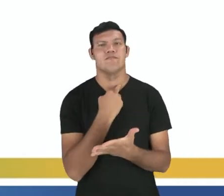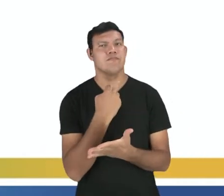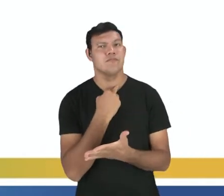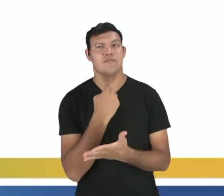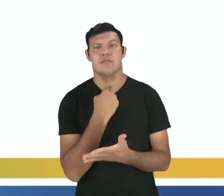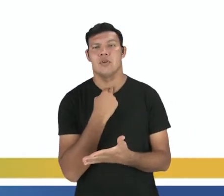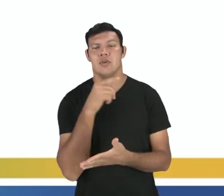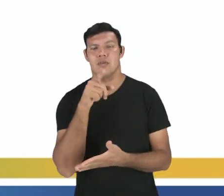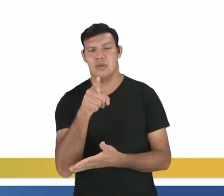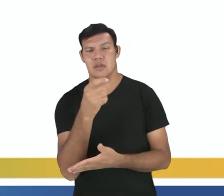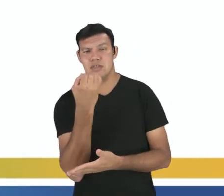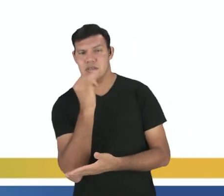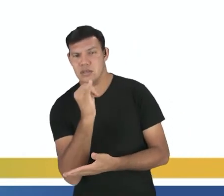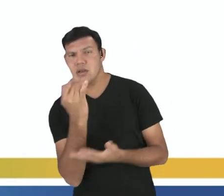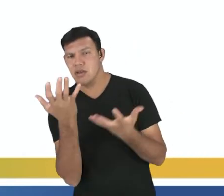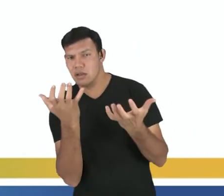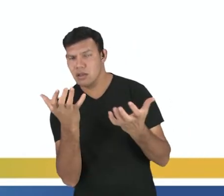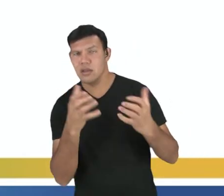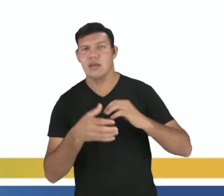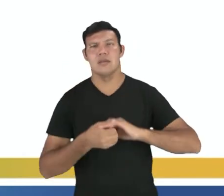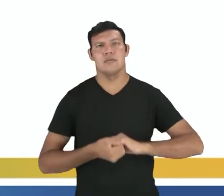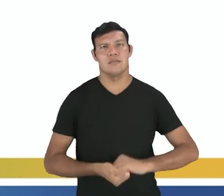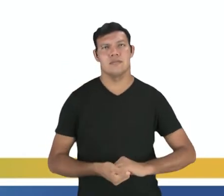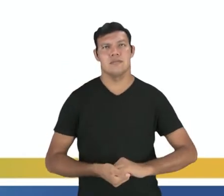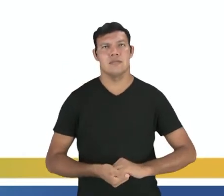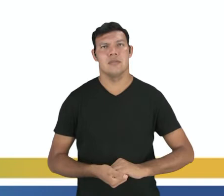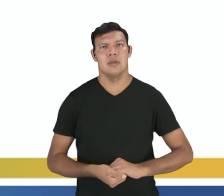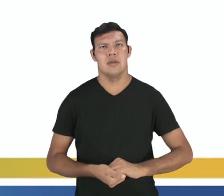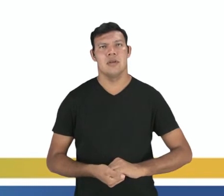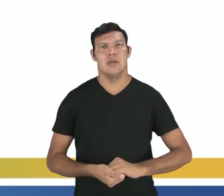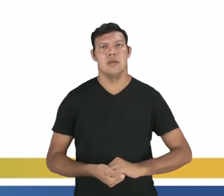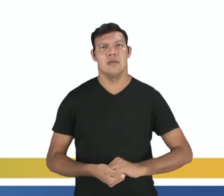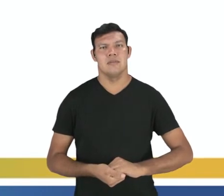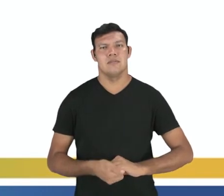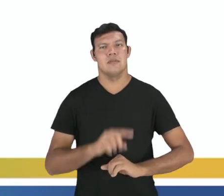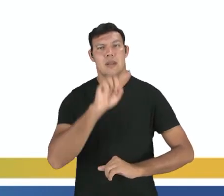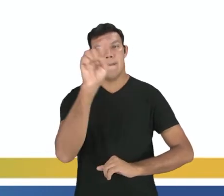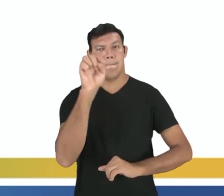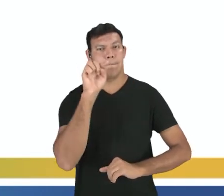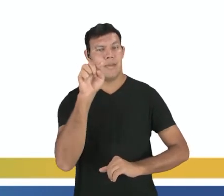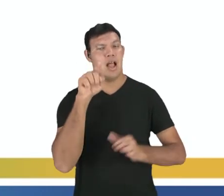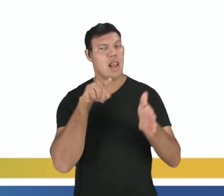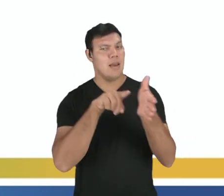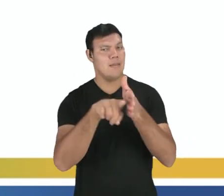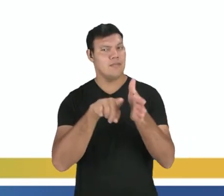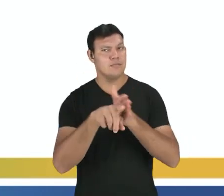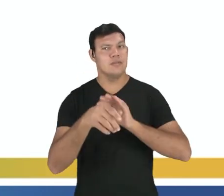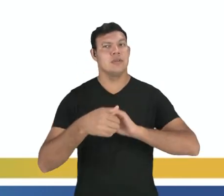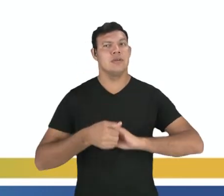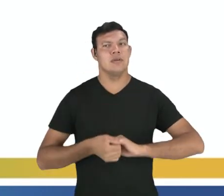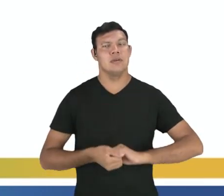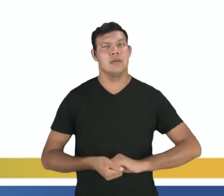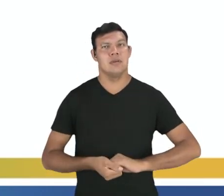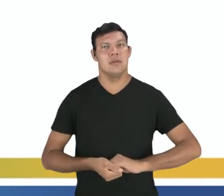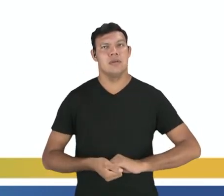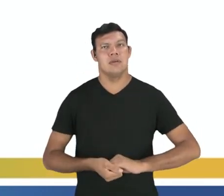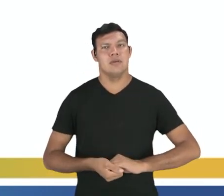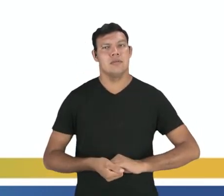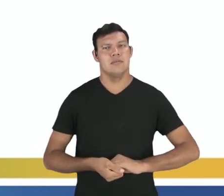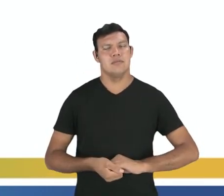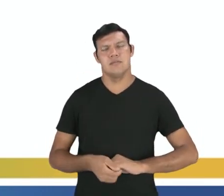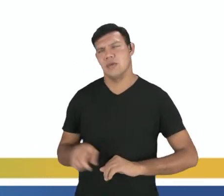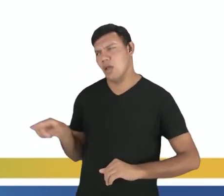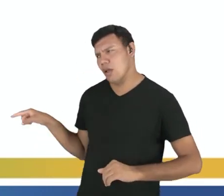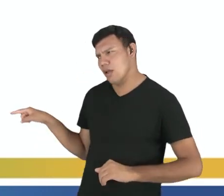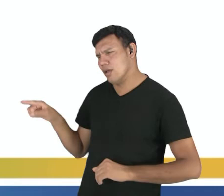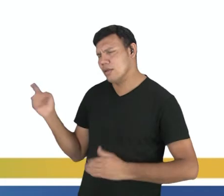quisesse. E eu posso perguntar também com would. Would they study with you if you wanted? Eles podiam estudar com